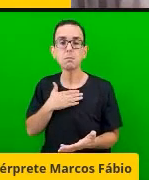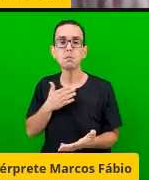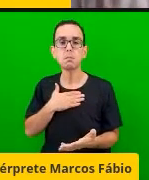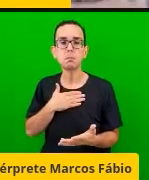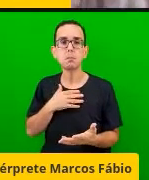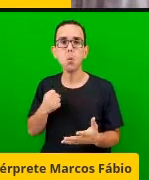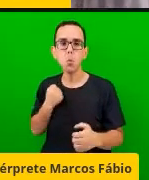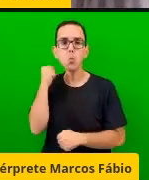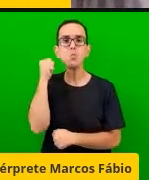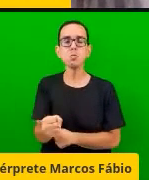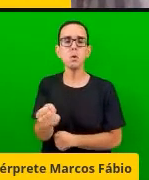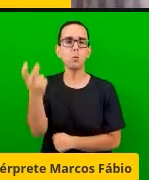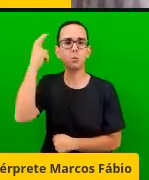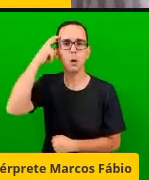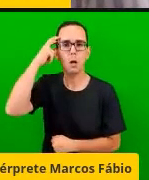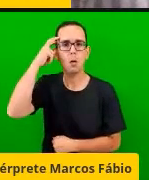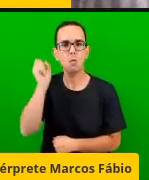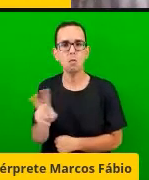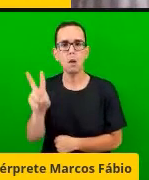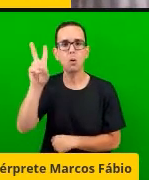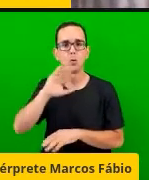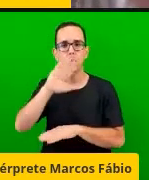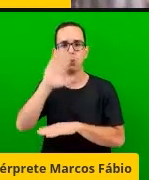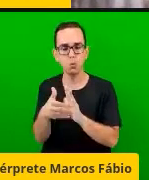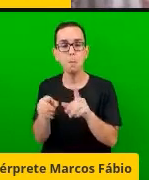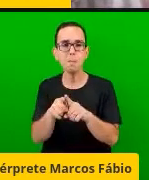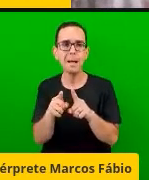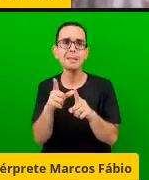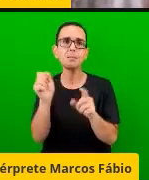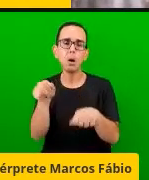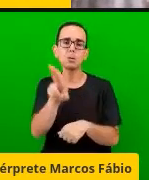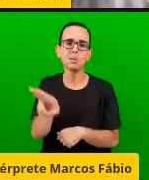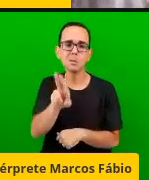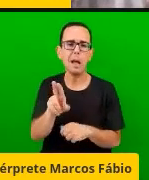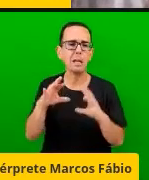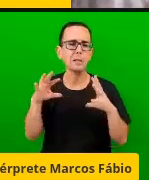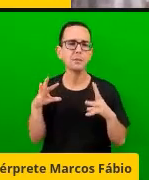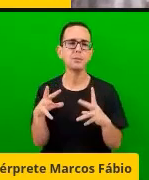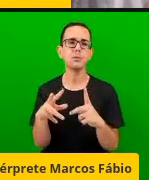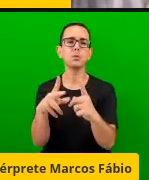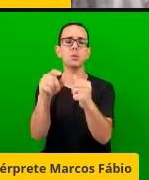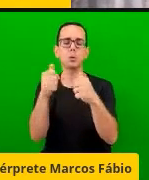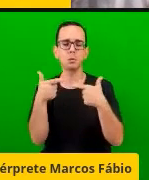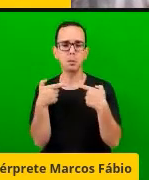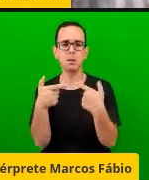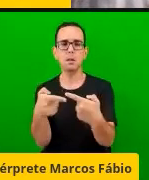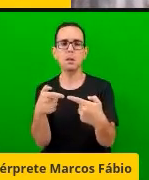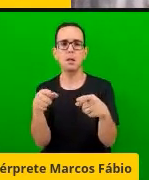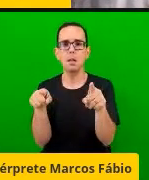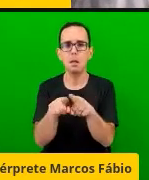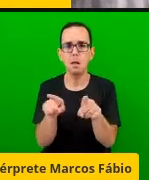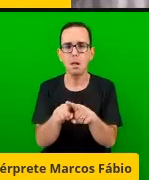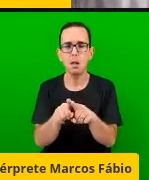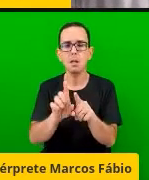imposição cultural, de valores e assim por diante, mas ele utiliza toda aquela infraestrutura de guerra montada após a Segunda